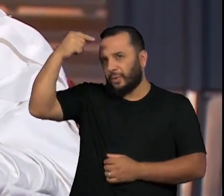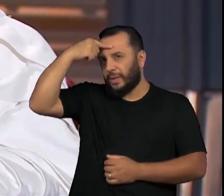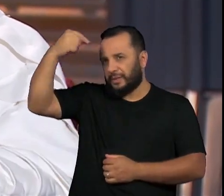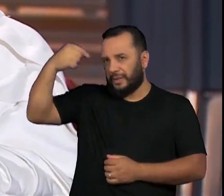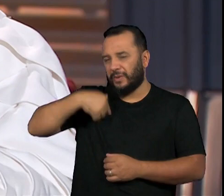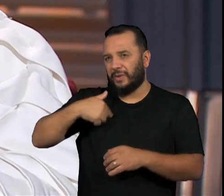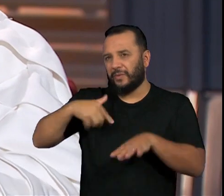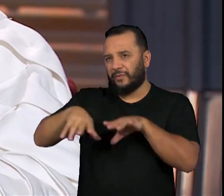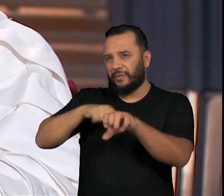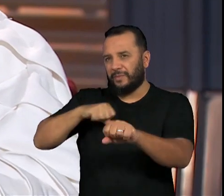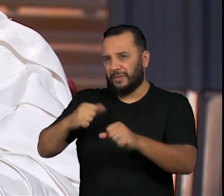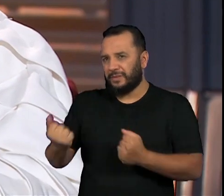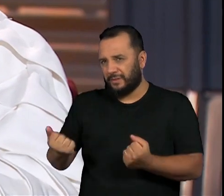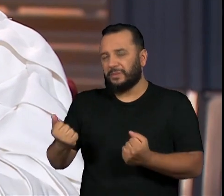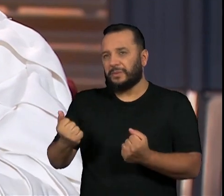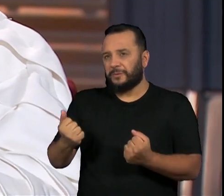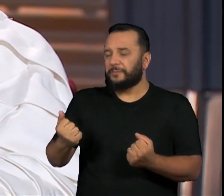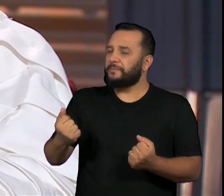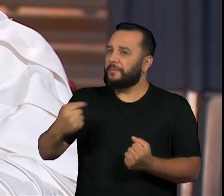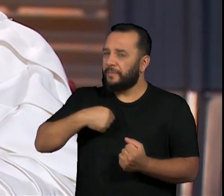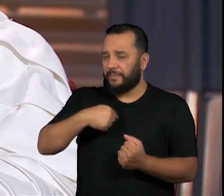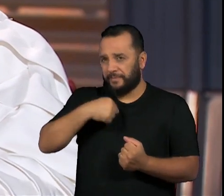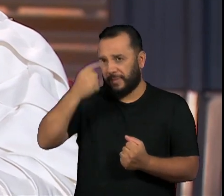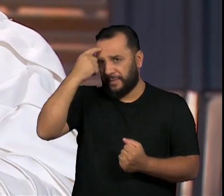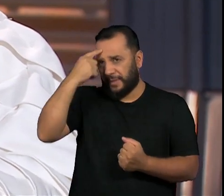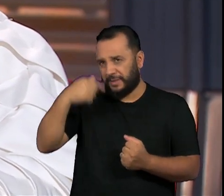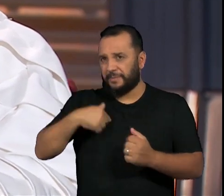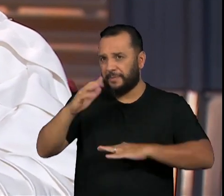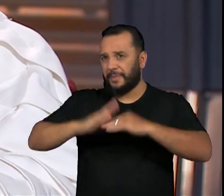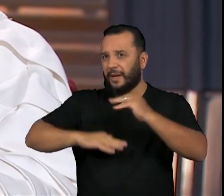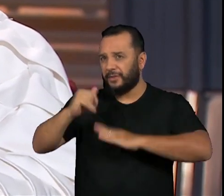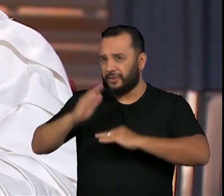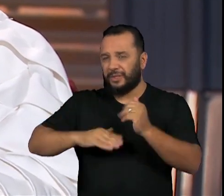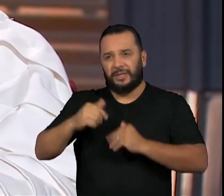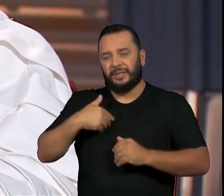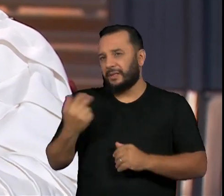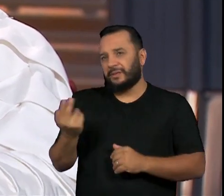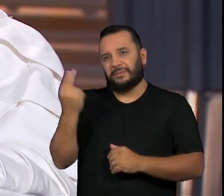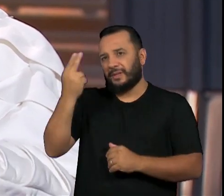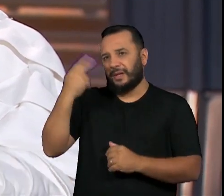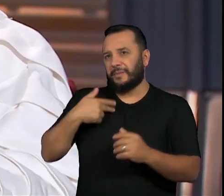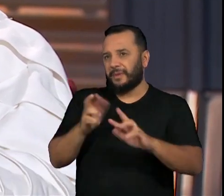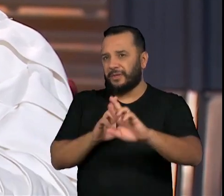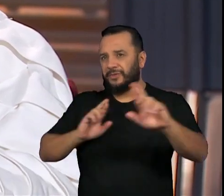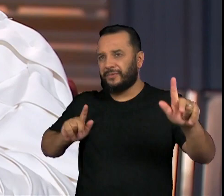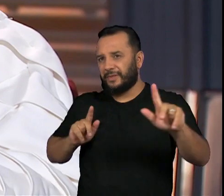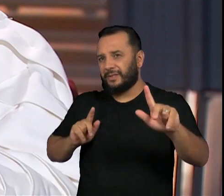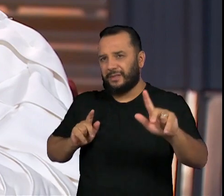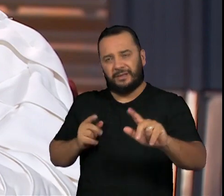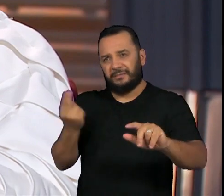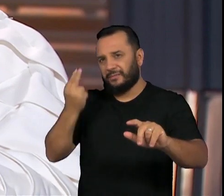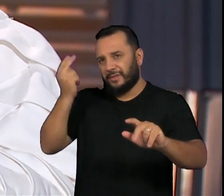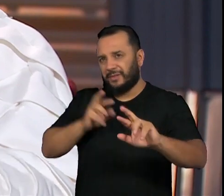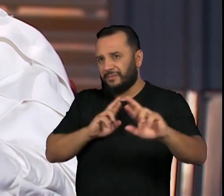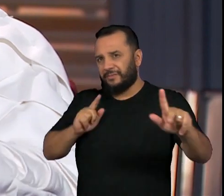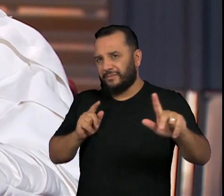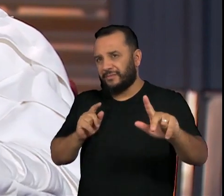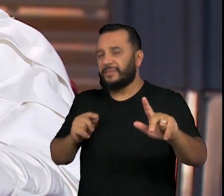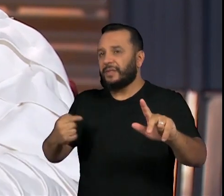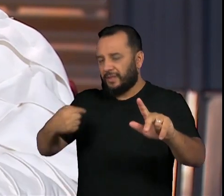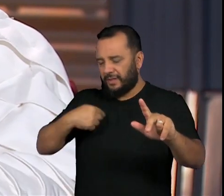Né? E foi na prática que eu pude entender que, de fato, não dava para diferenciar. Né? Então, que eu precisava, na verdade,